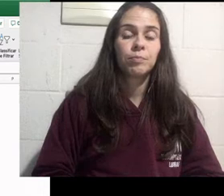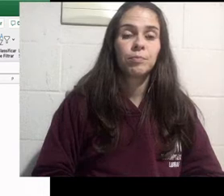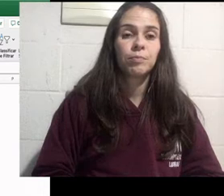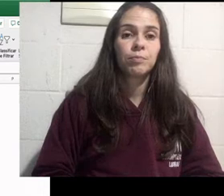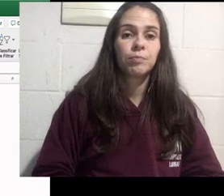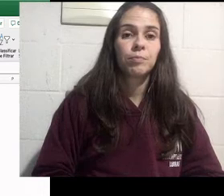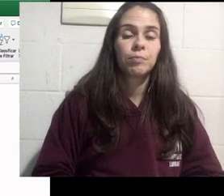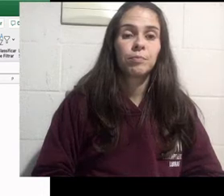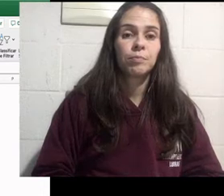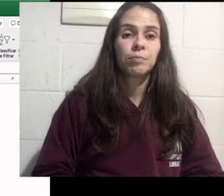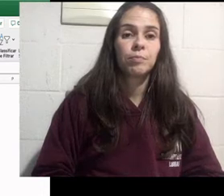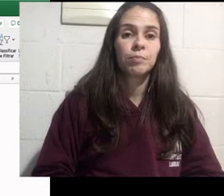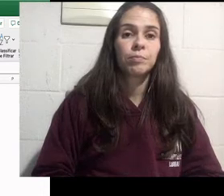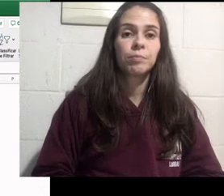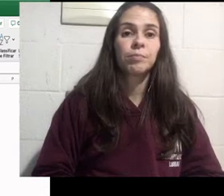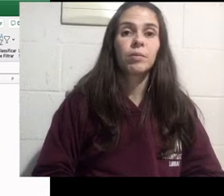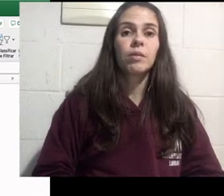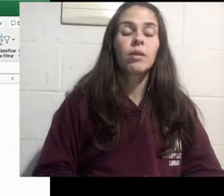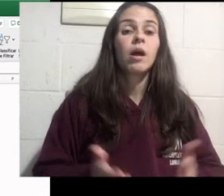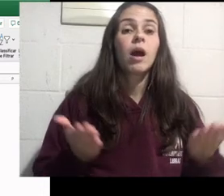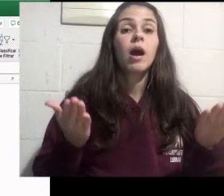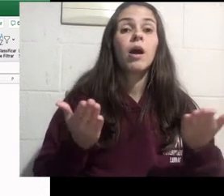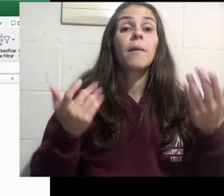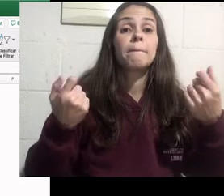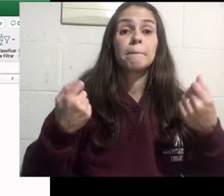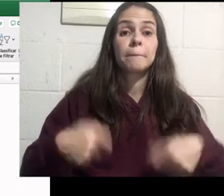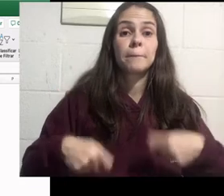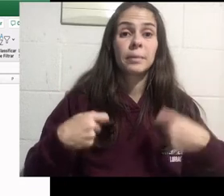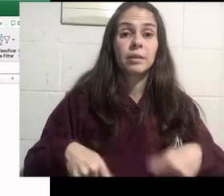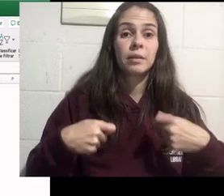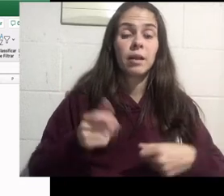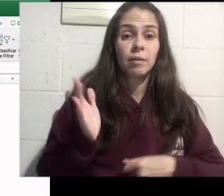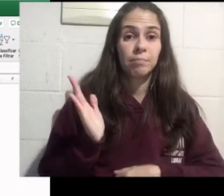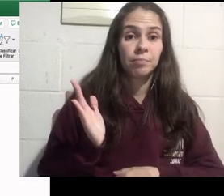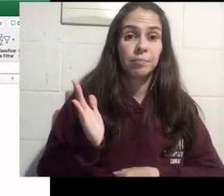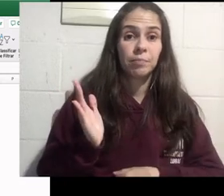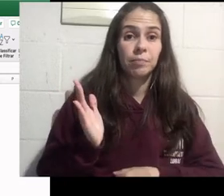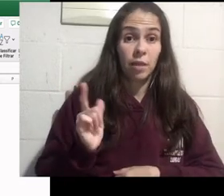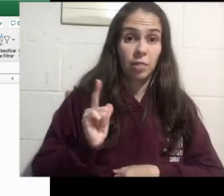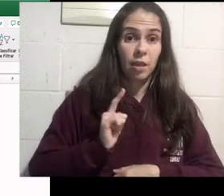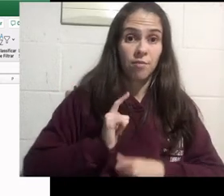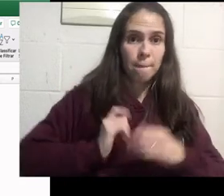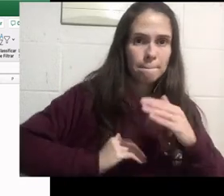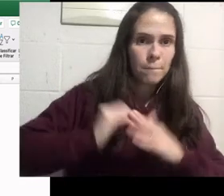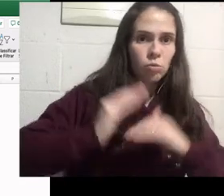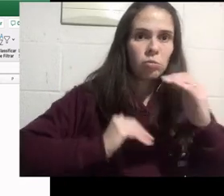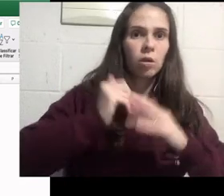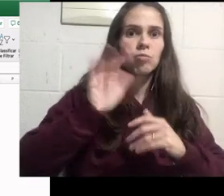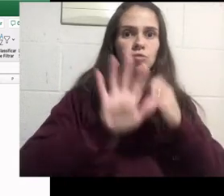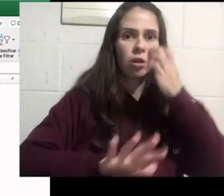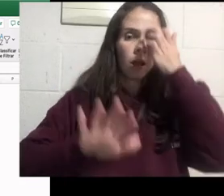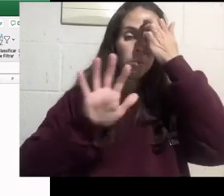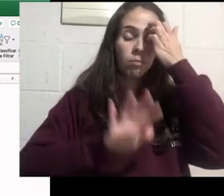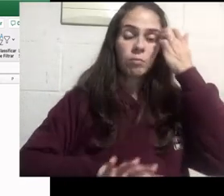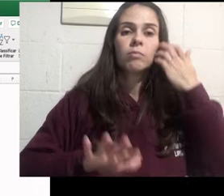E daí aqui, ó, sim, a gente precisa. Então, aqui a gente teve, né, essa produção aqui